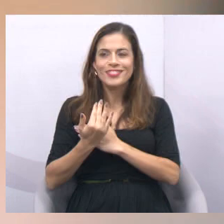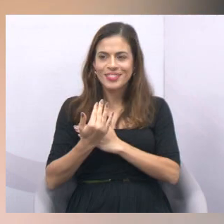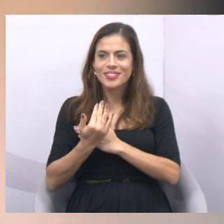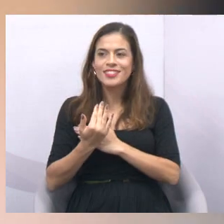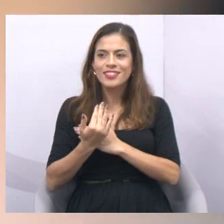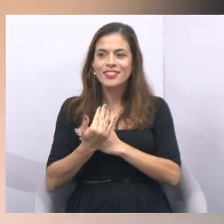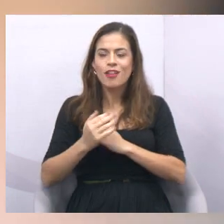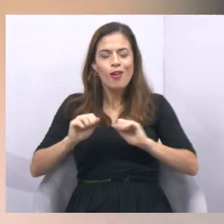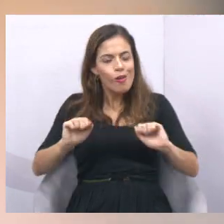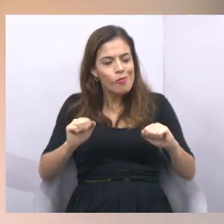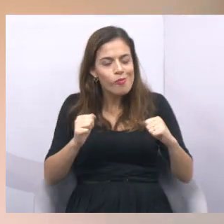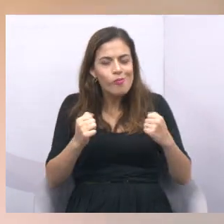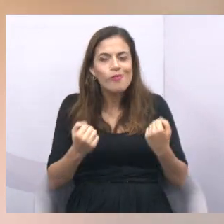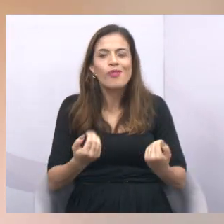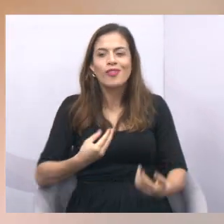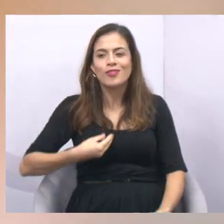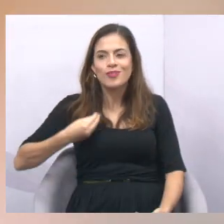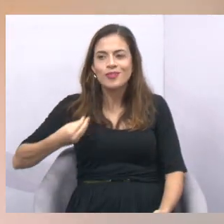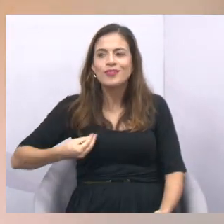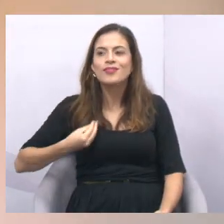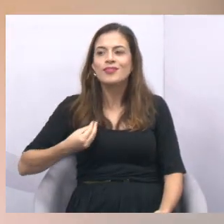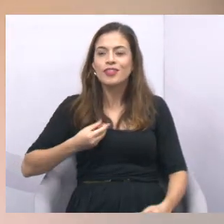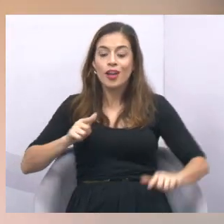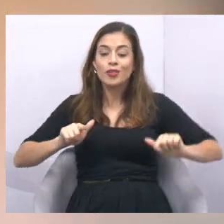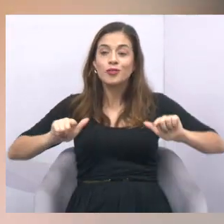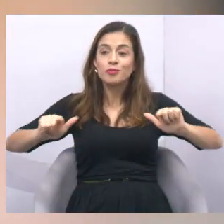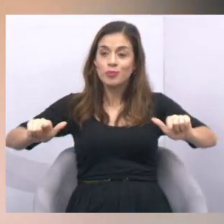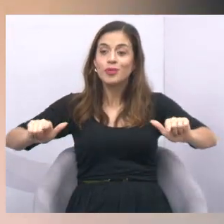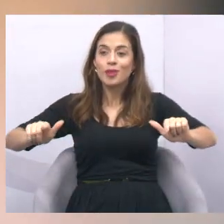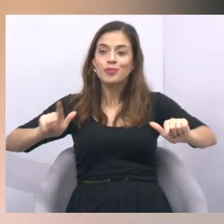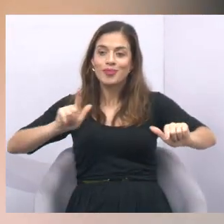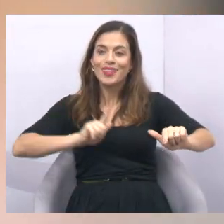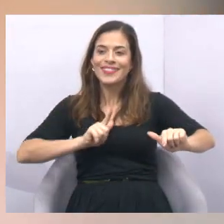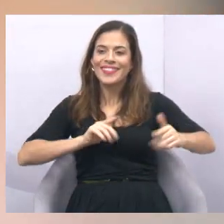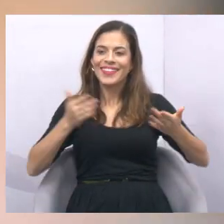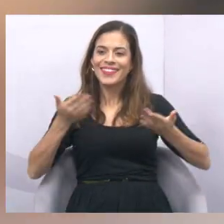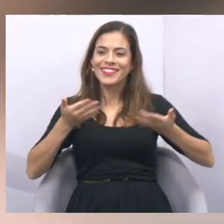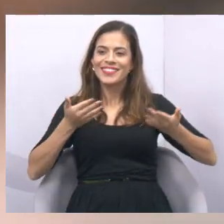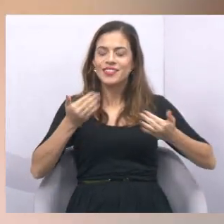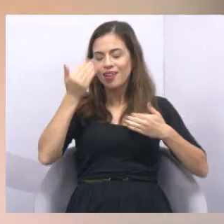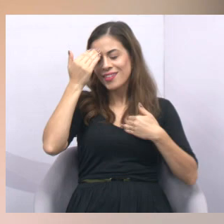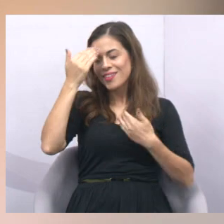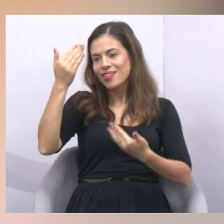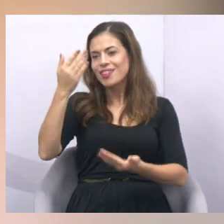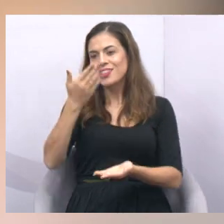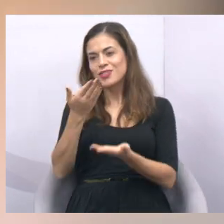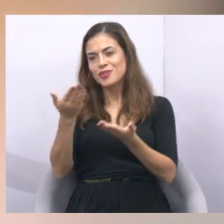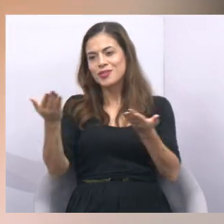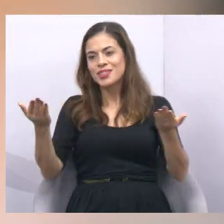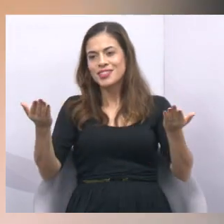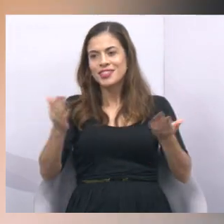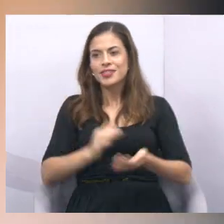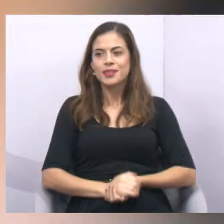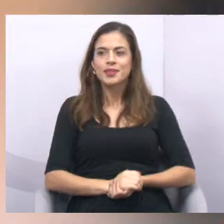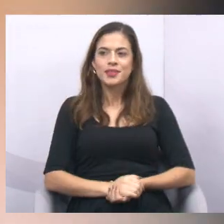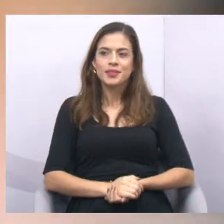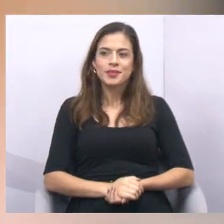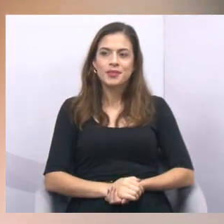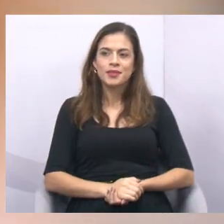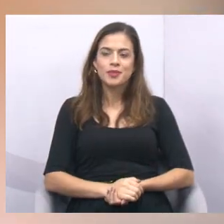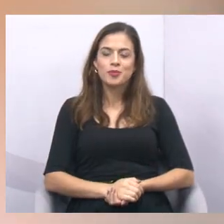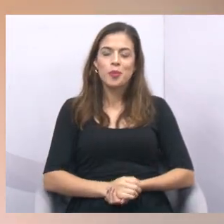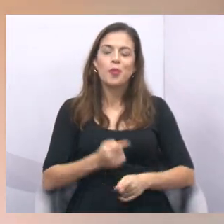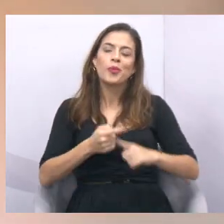Isso que move a minha vida, esse diploma que eu tenho hoje. Então foi graças a você, porque naquela época que eu queria era comprar meu